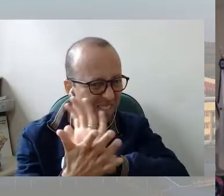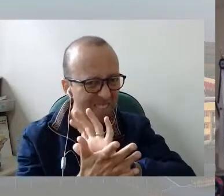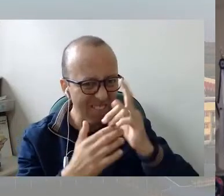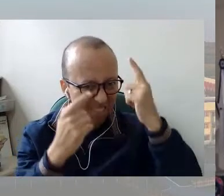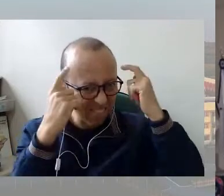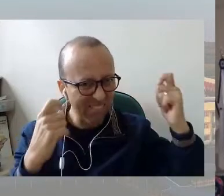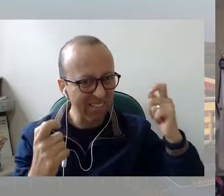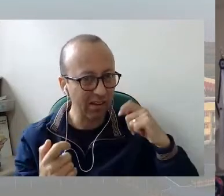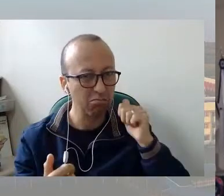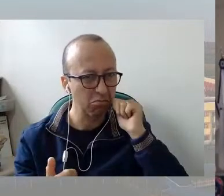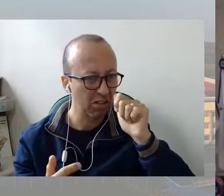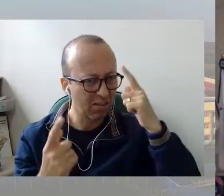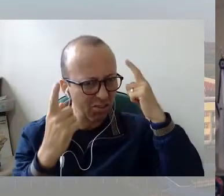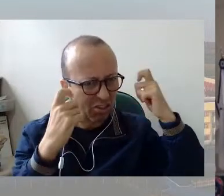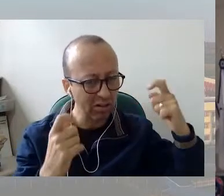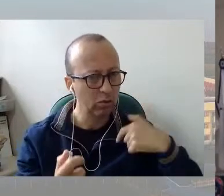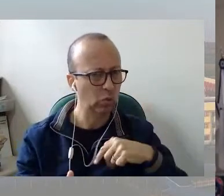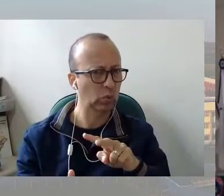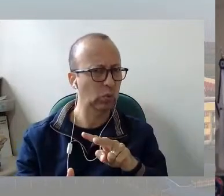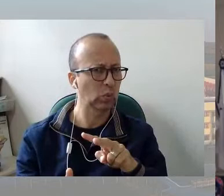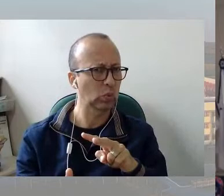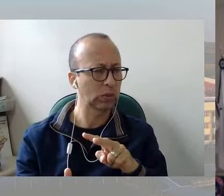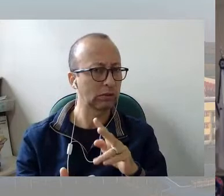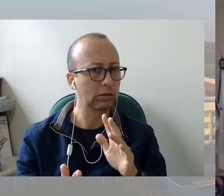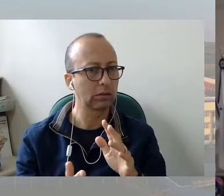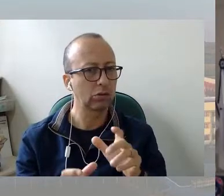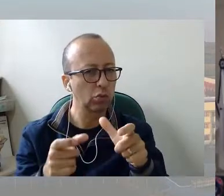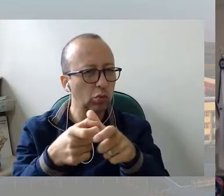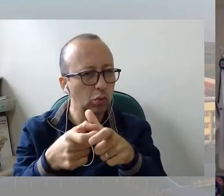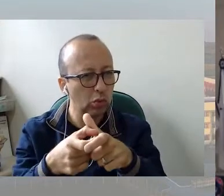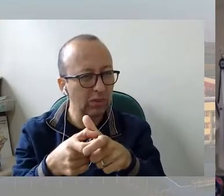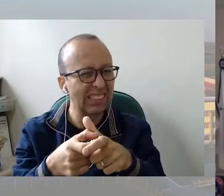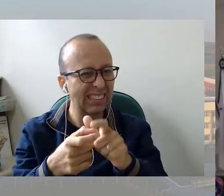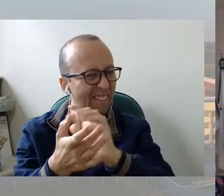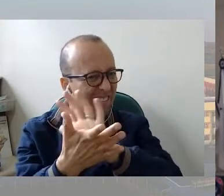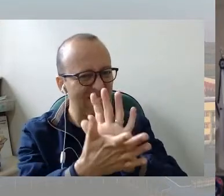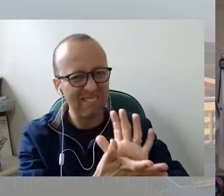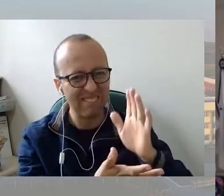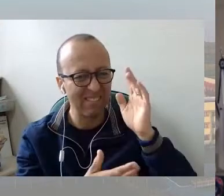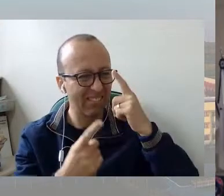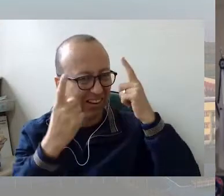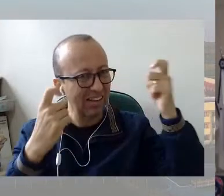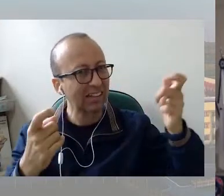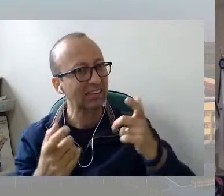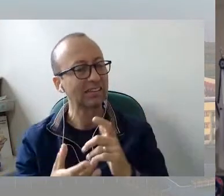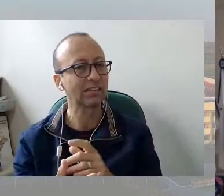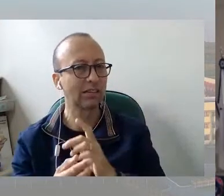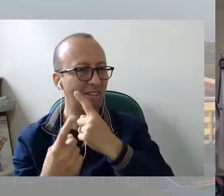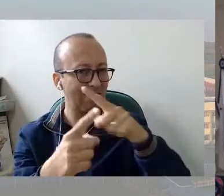mulher é violenta, a minoria é violenta, sempre ele é violento quando ele luta para defender o direito